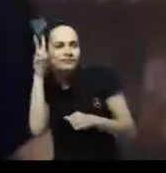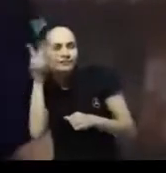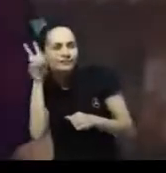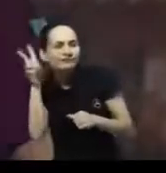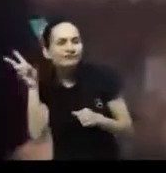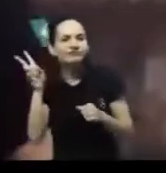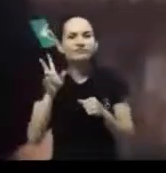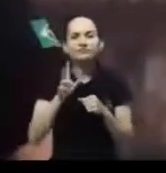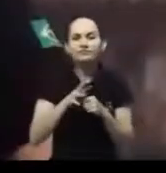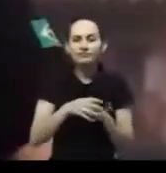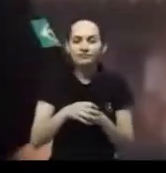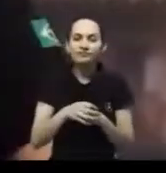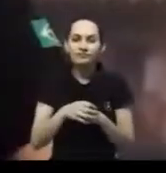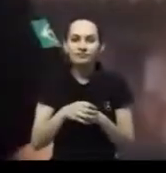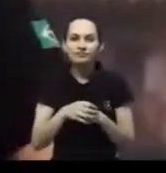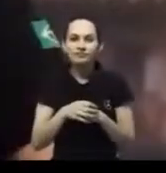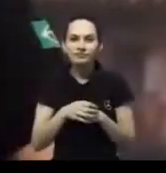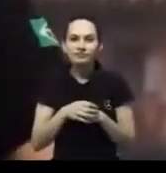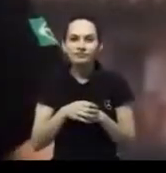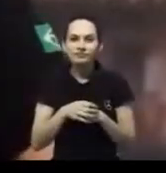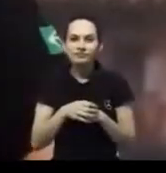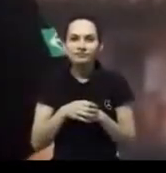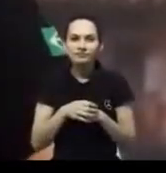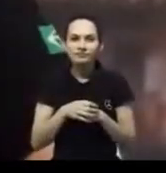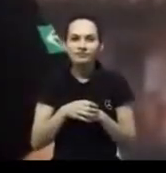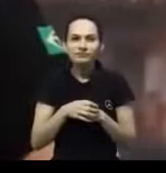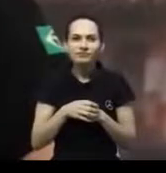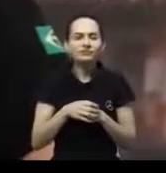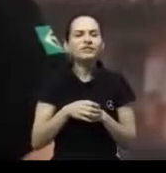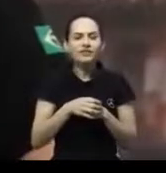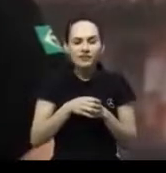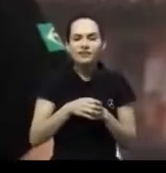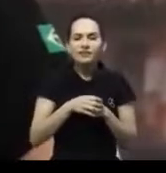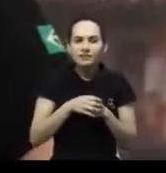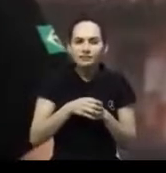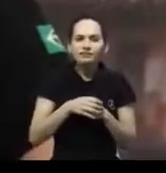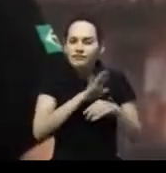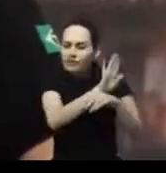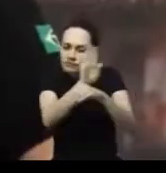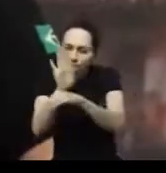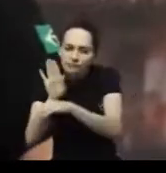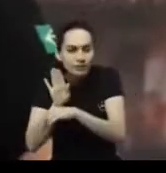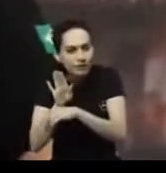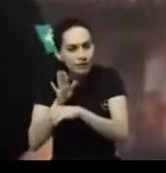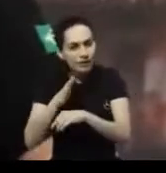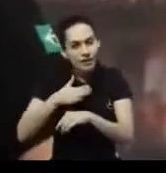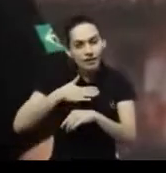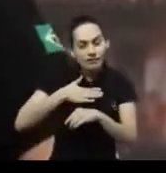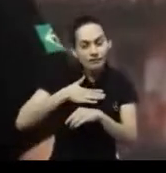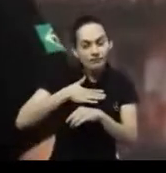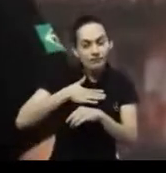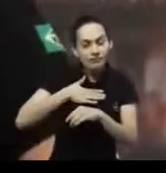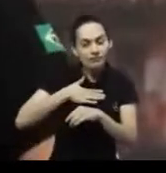ela foi ela foi o meu meio de sustento Oi